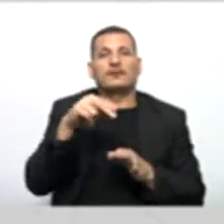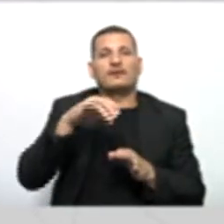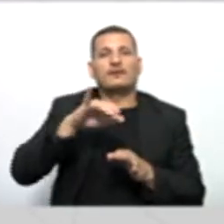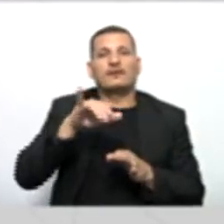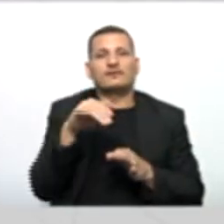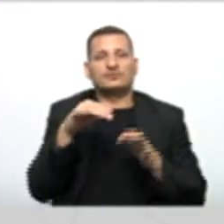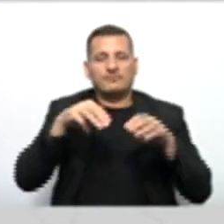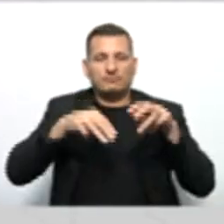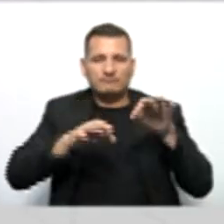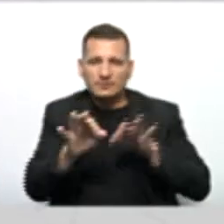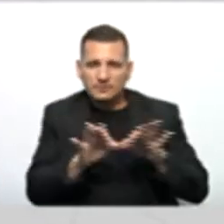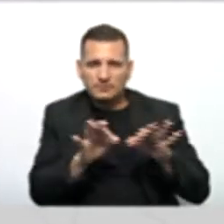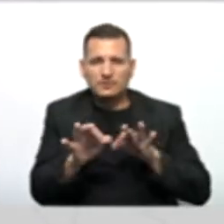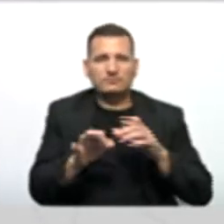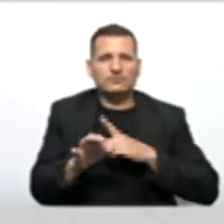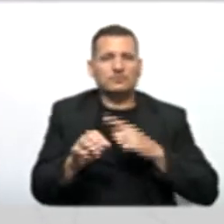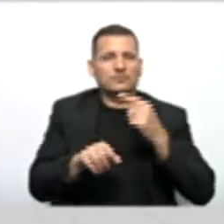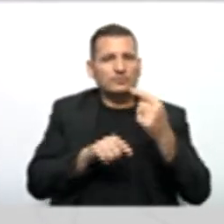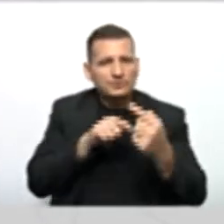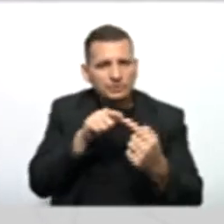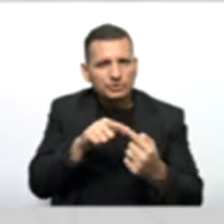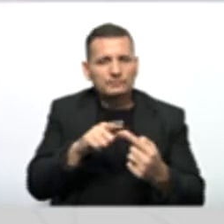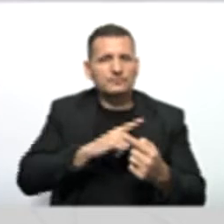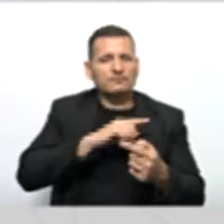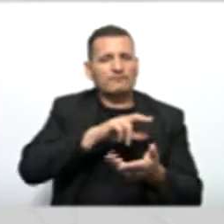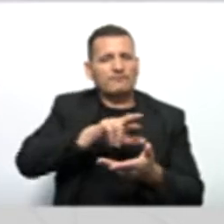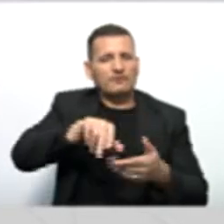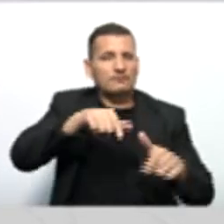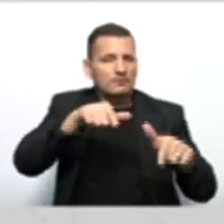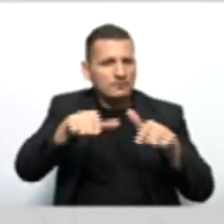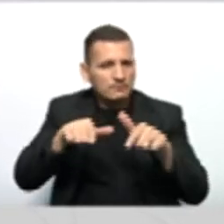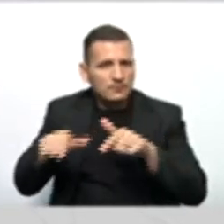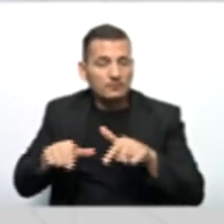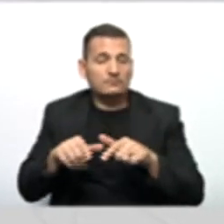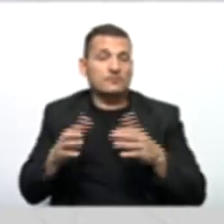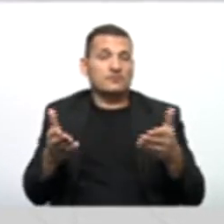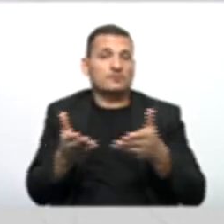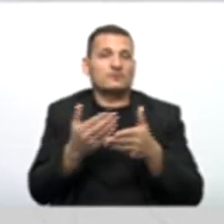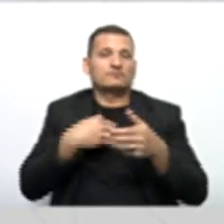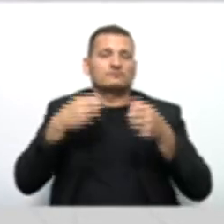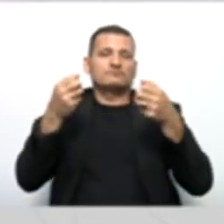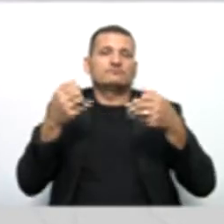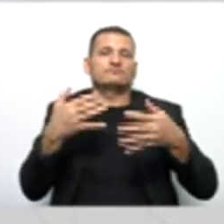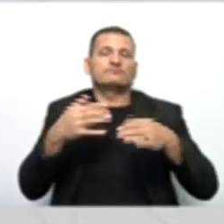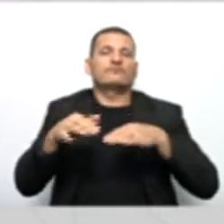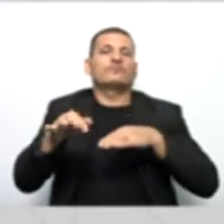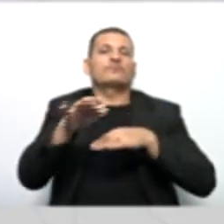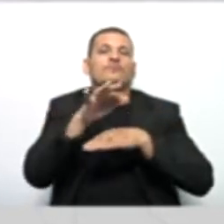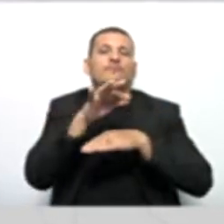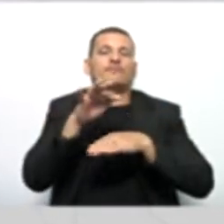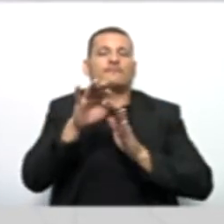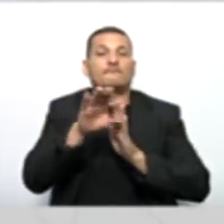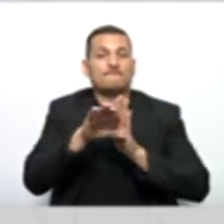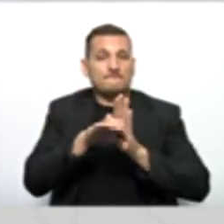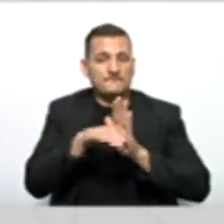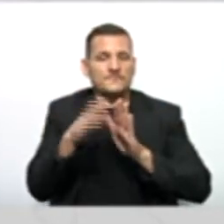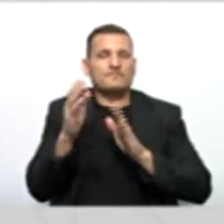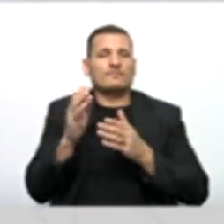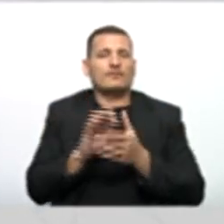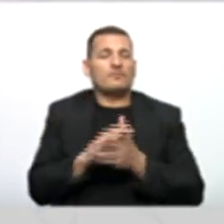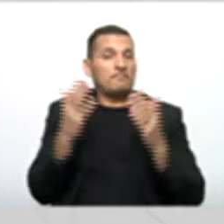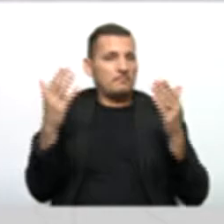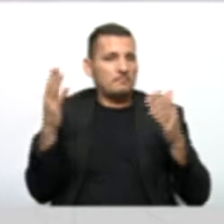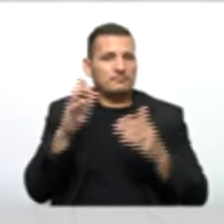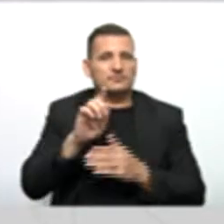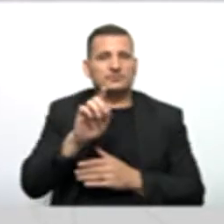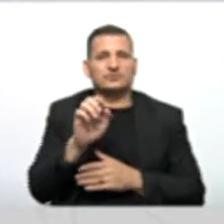eles executaram várias atividades. Tá? Então, eu vou trazer agora o conceito formal do que é projeto. Mais uma vez, parabéns para a Jeane, né?